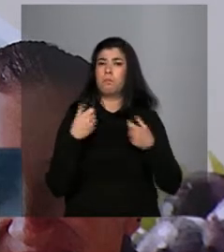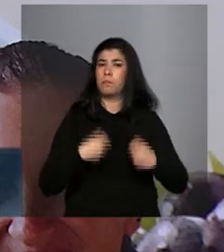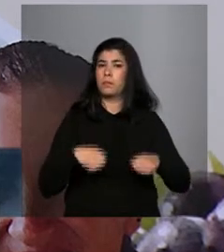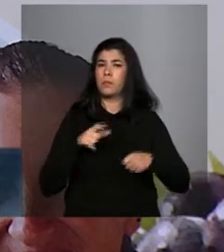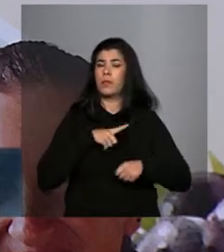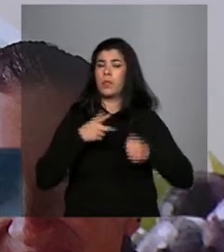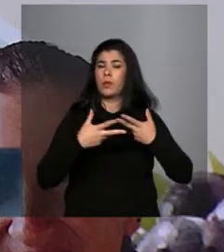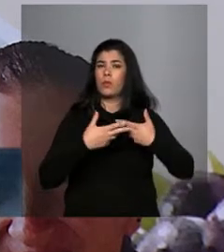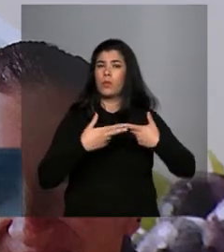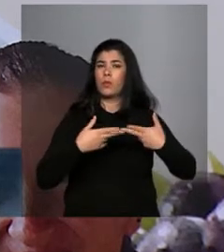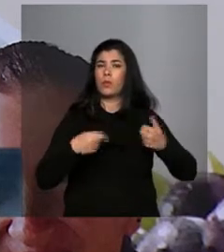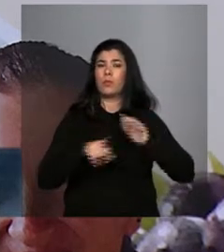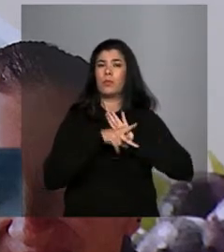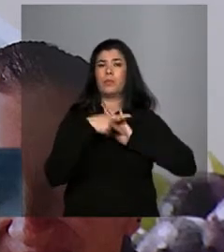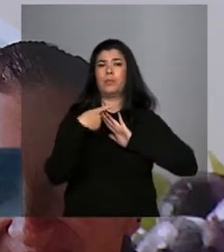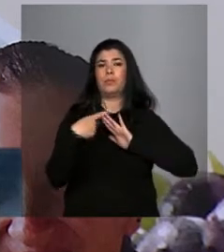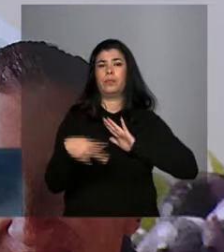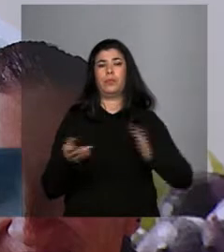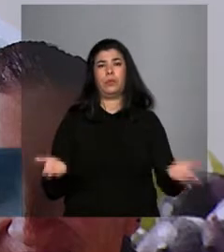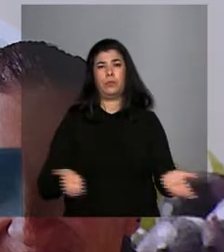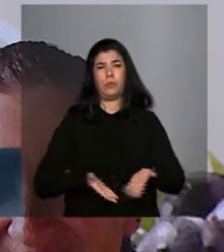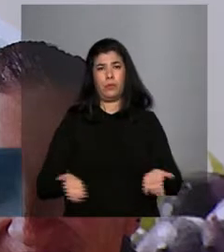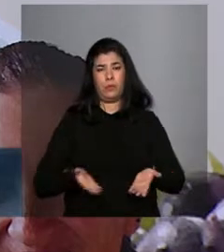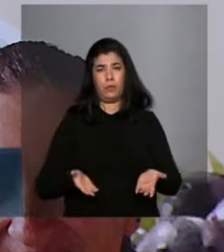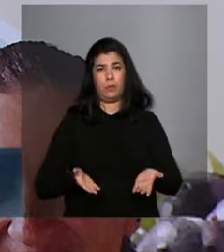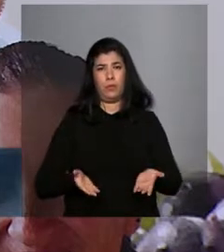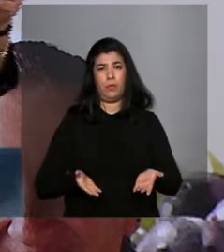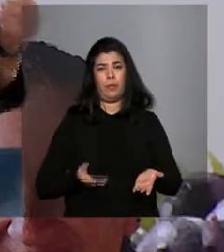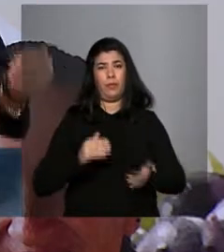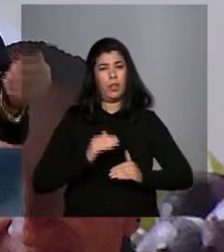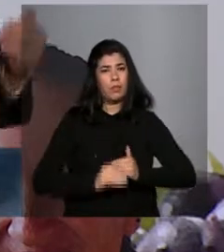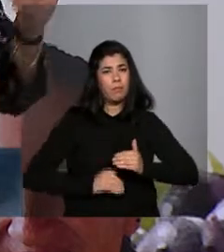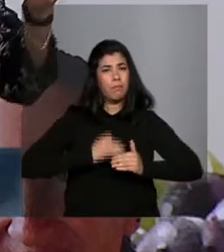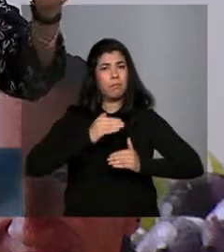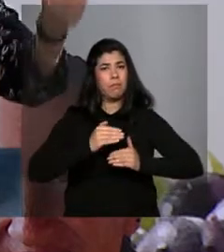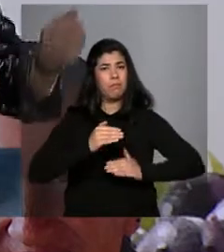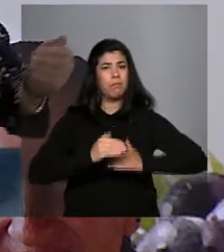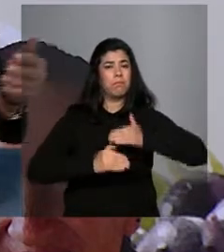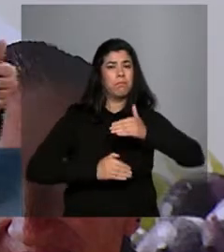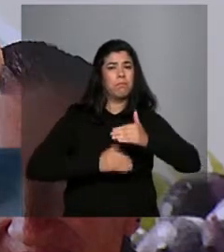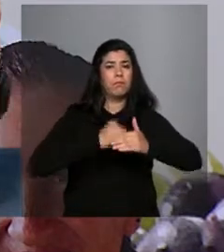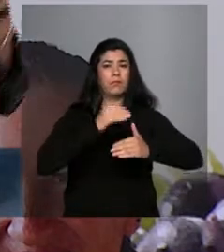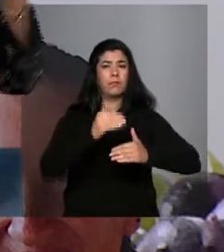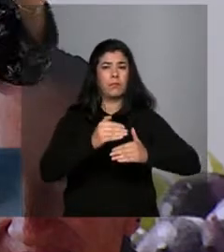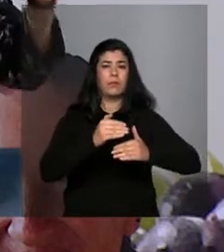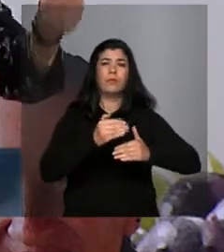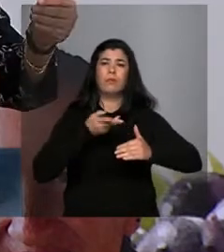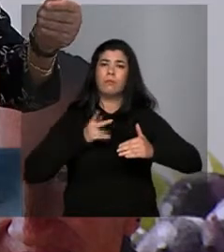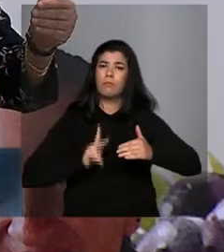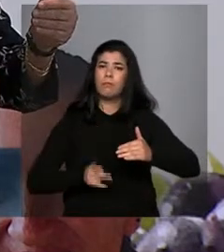temos condições, nesse momento, de dar um passo à frente,